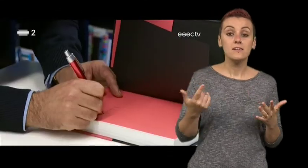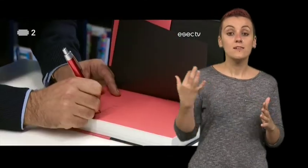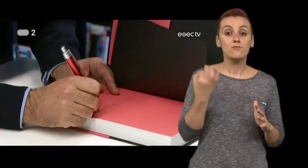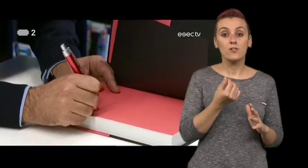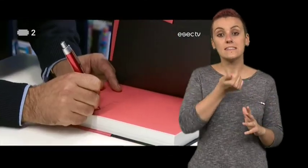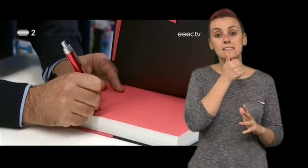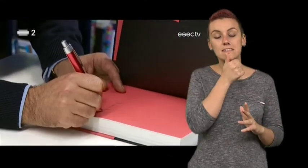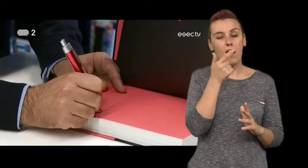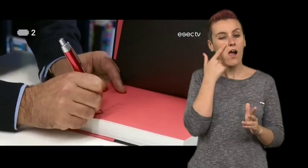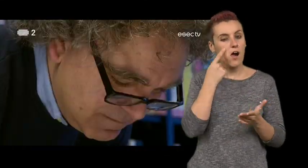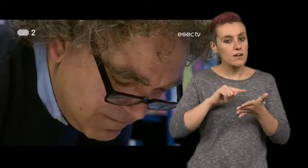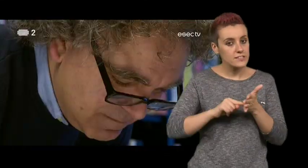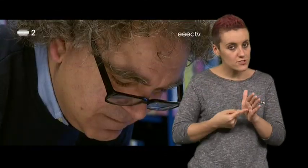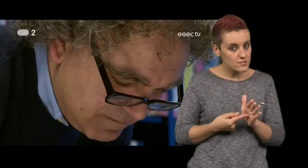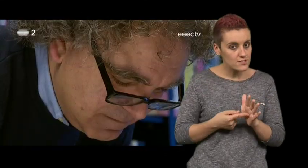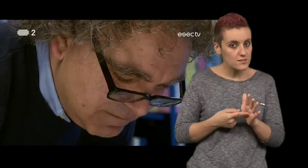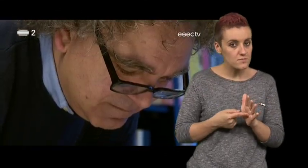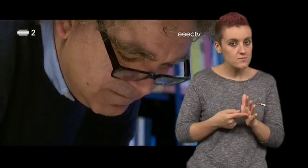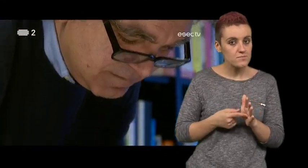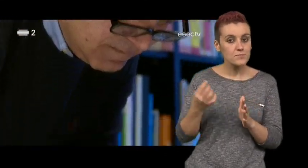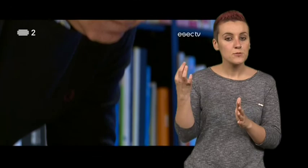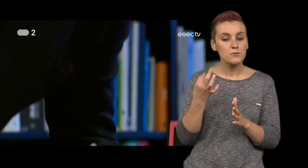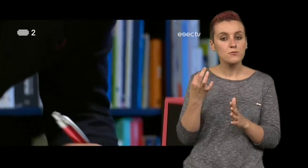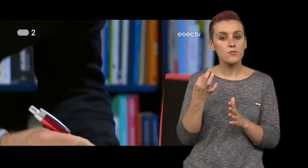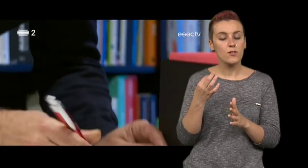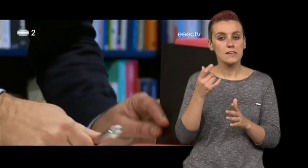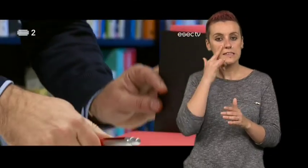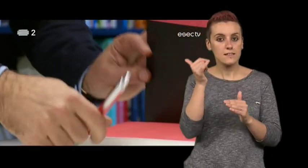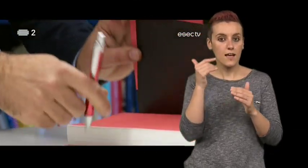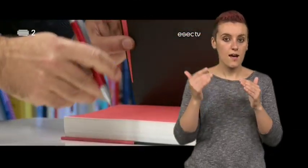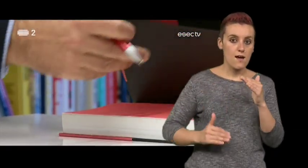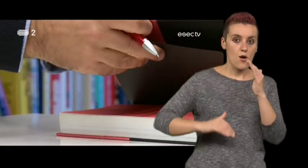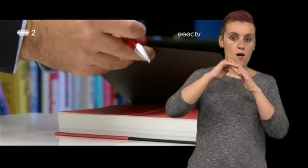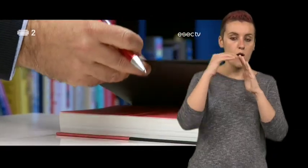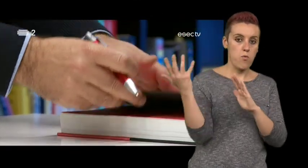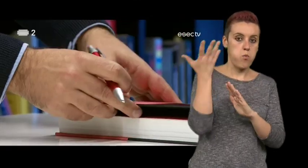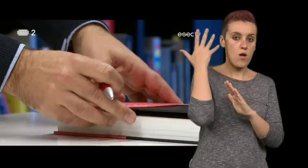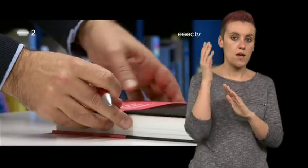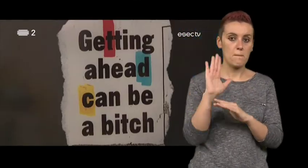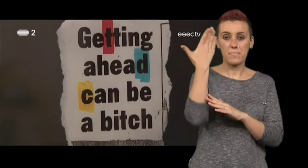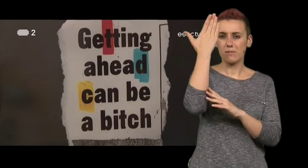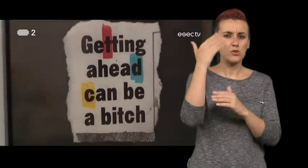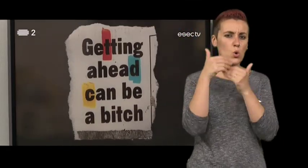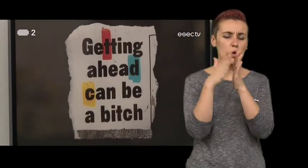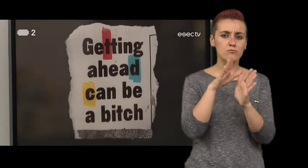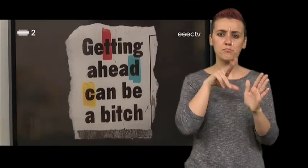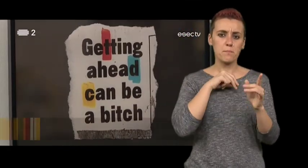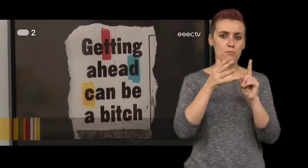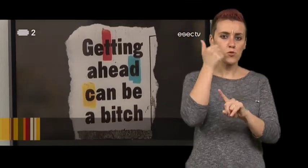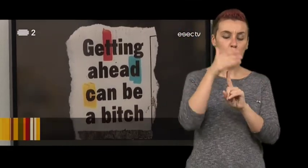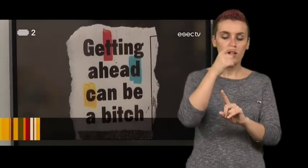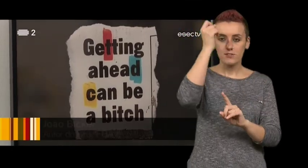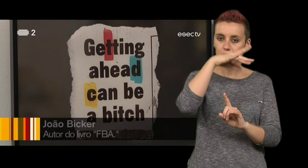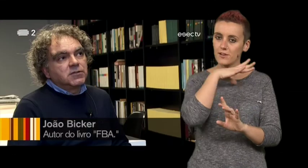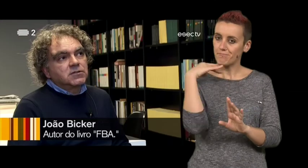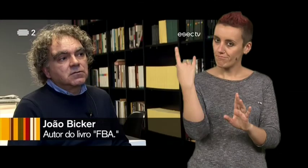quê. E resolvemos então pôr à prova e mandar. Acertamos assim do mais alto nível. Os primeiros foram todos premiados. Tem uma história